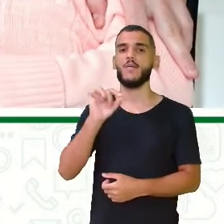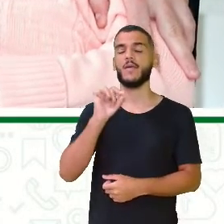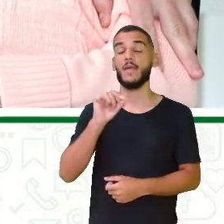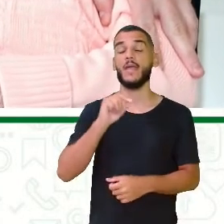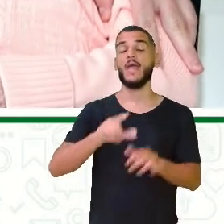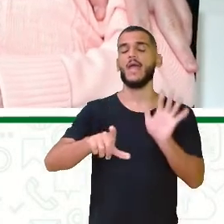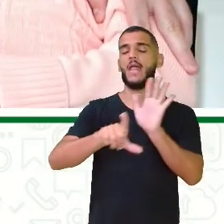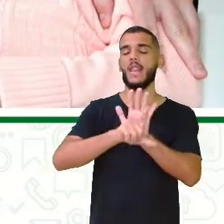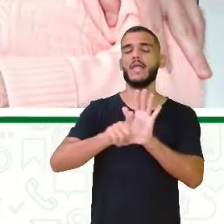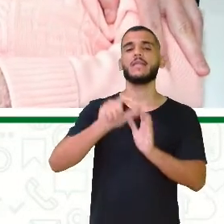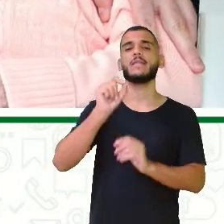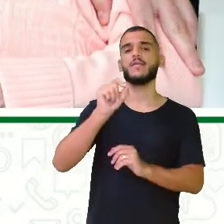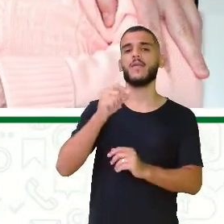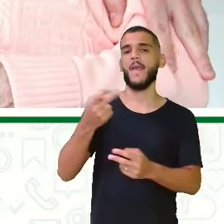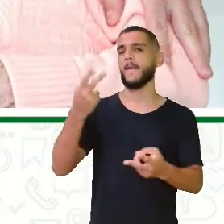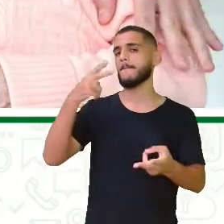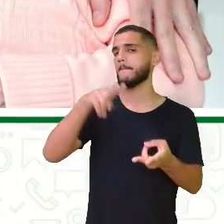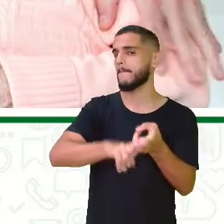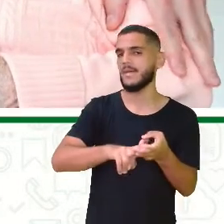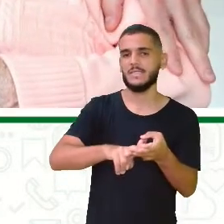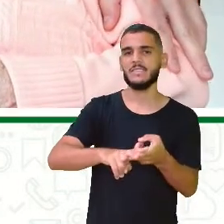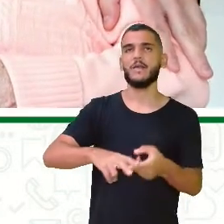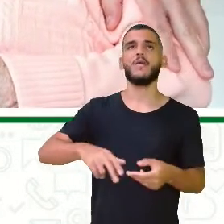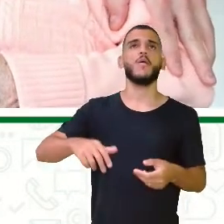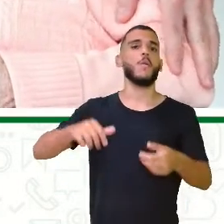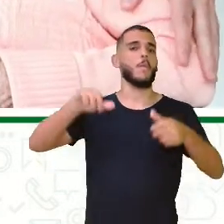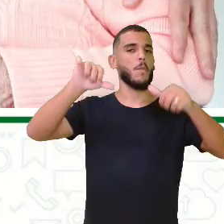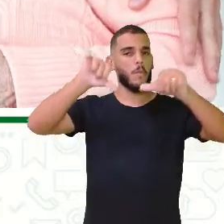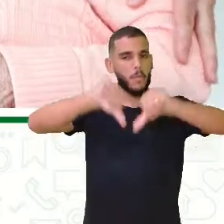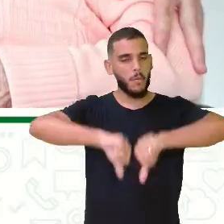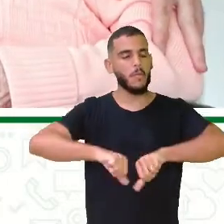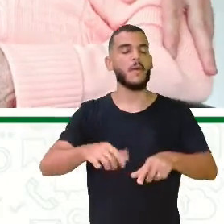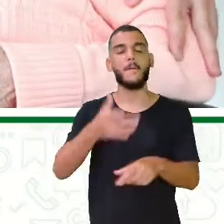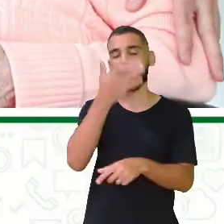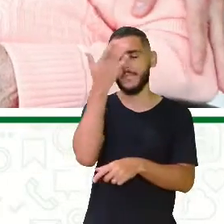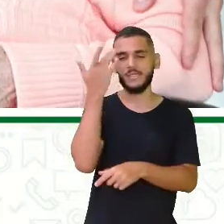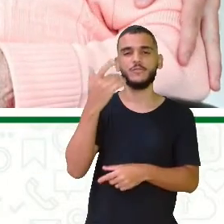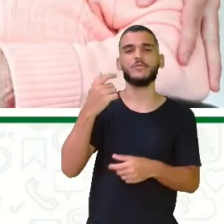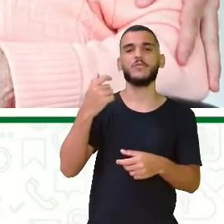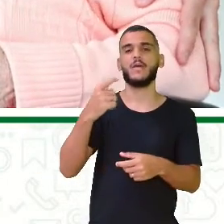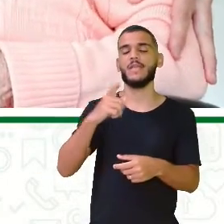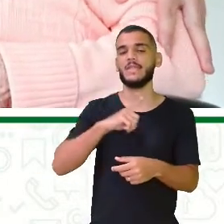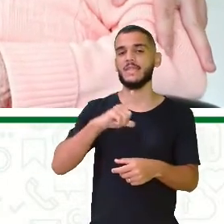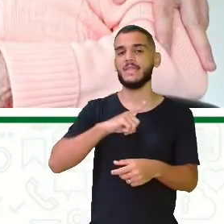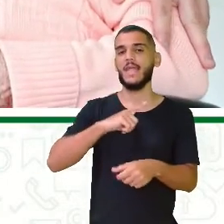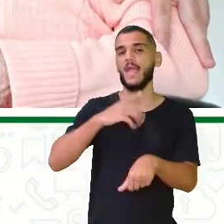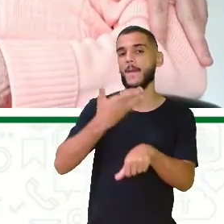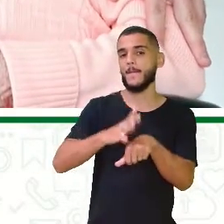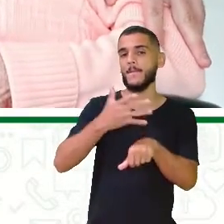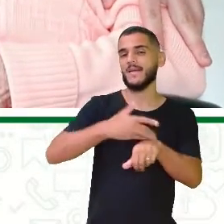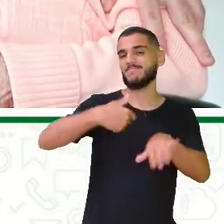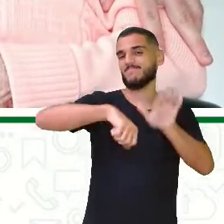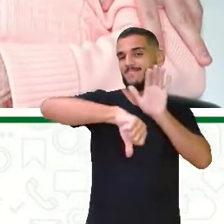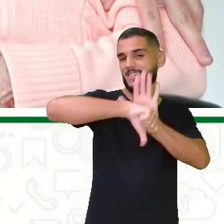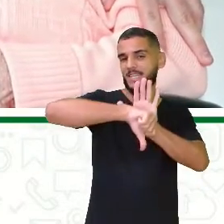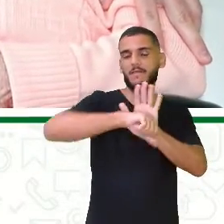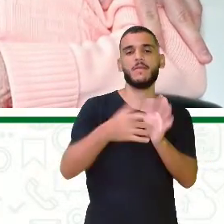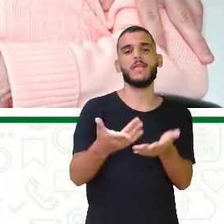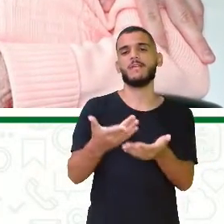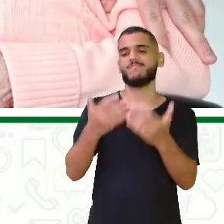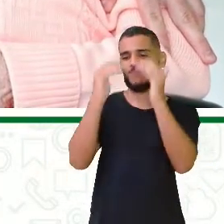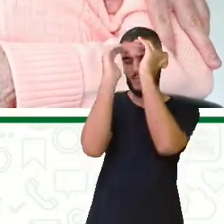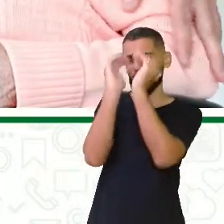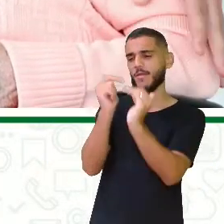institui penas severas para quem desrespeitar ou abandonar